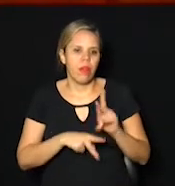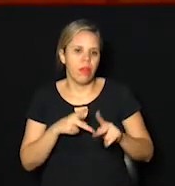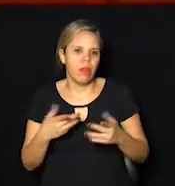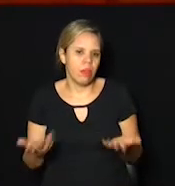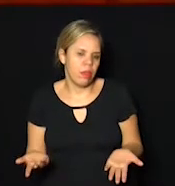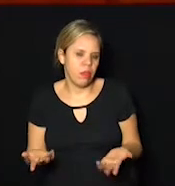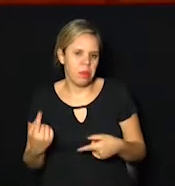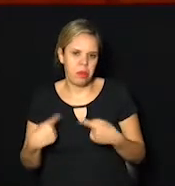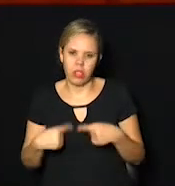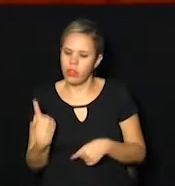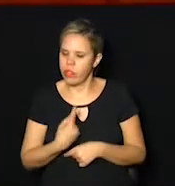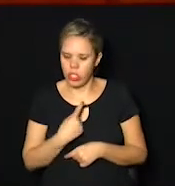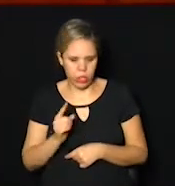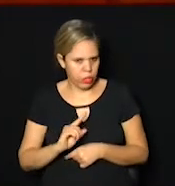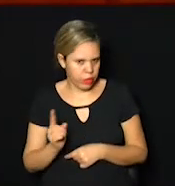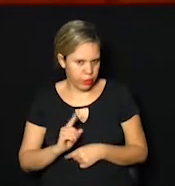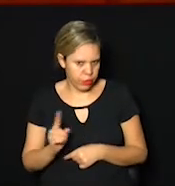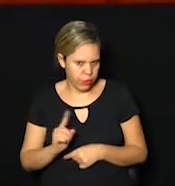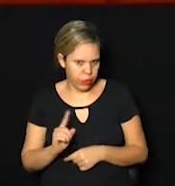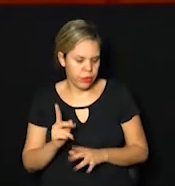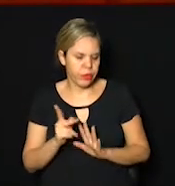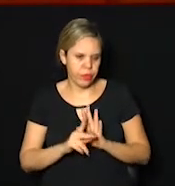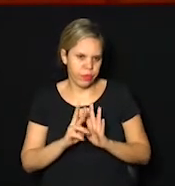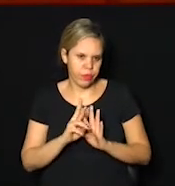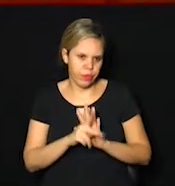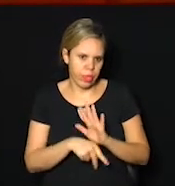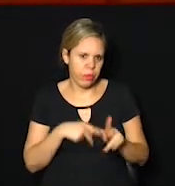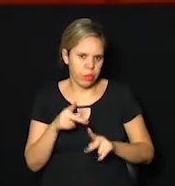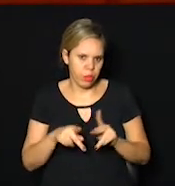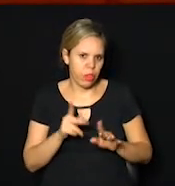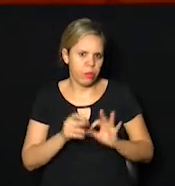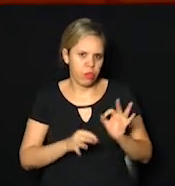política não se faz sozinho. Várias pessoas têm um projeto.